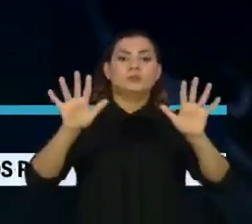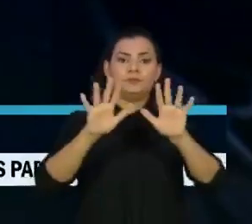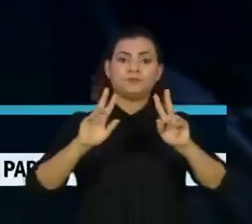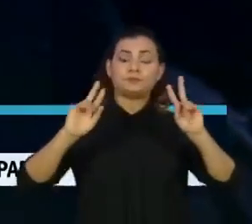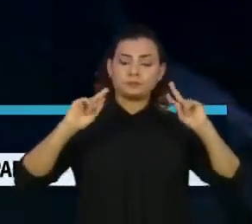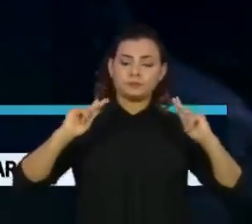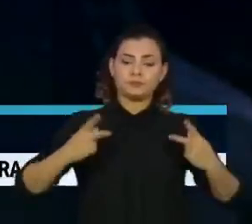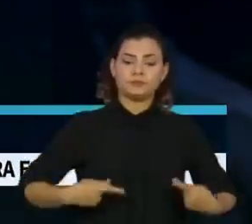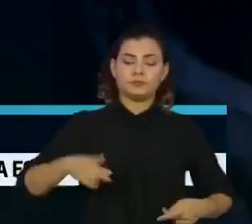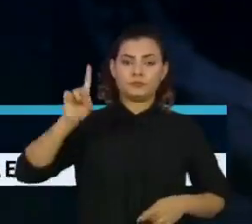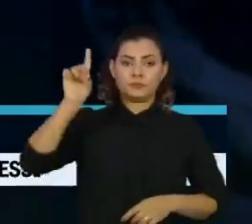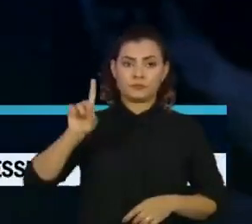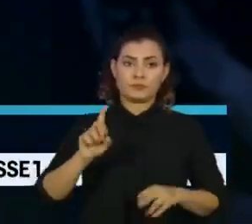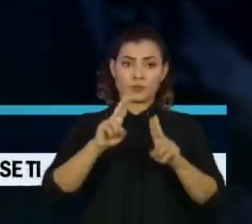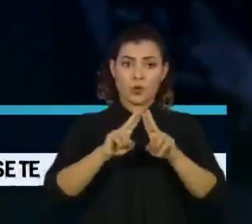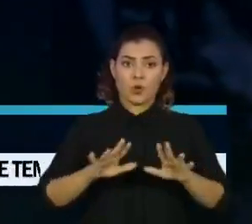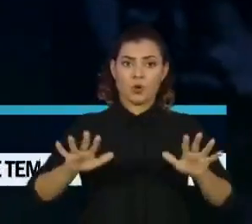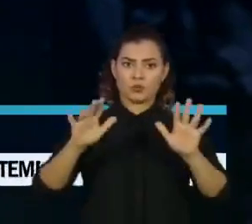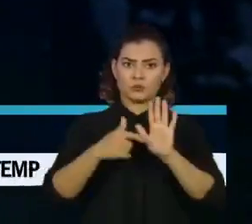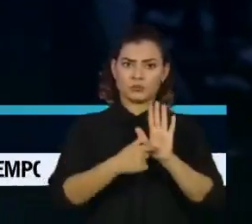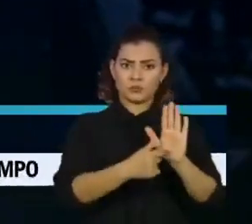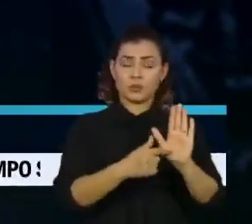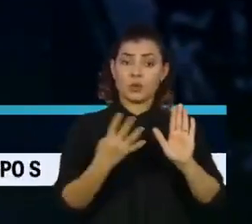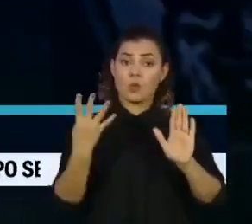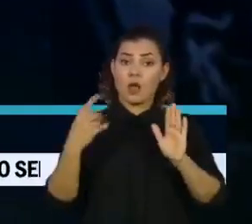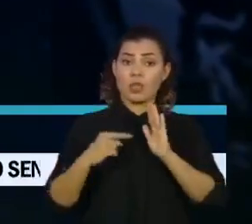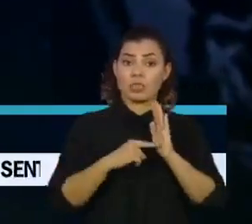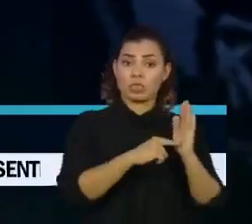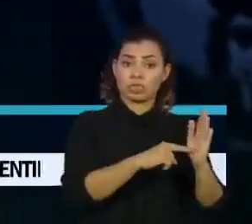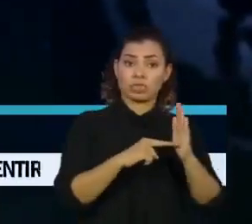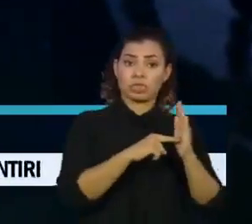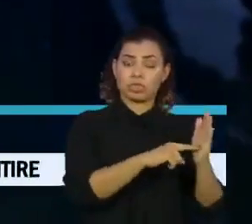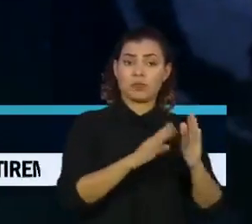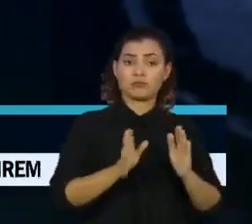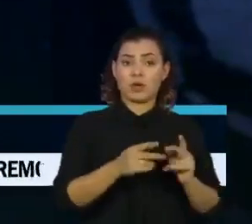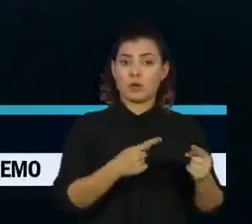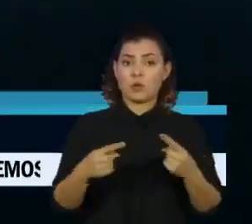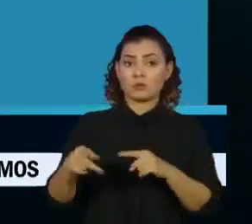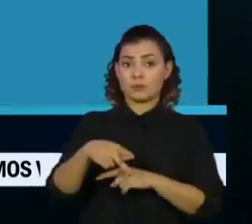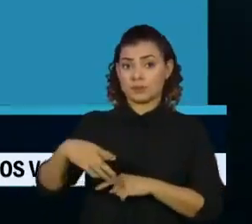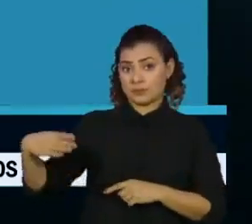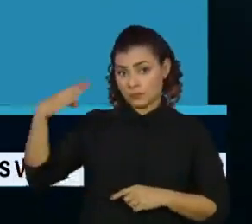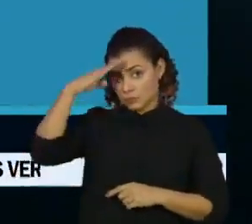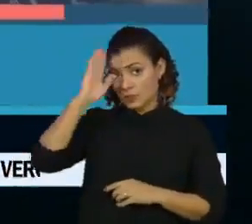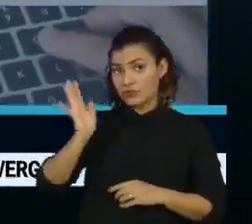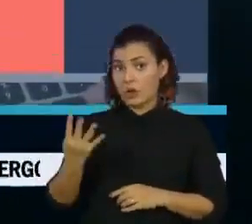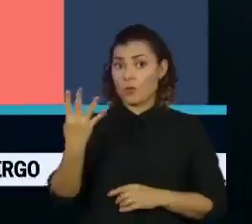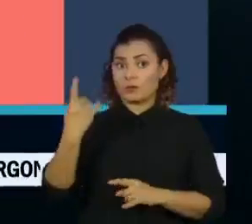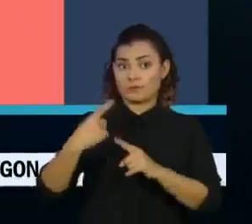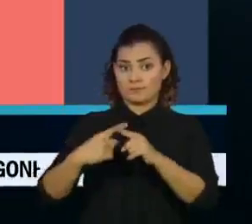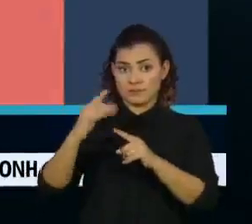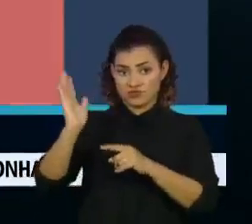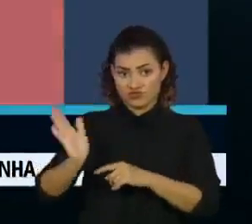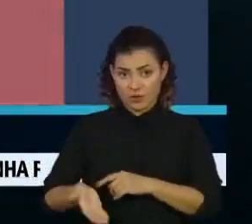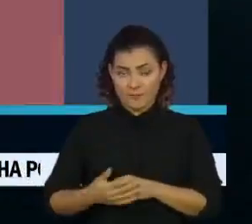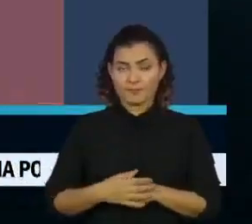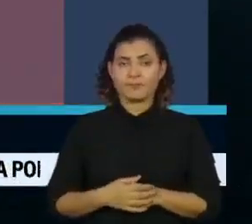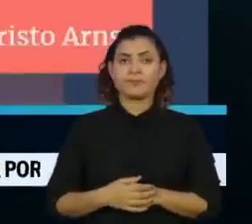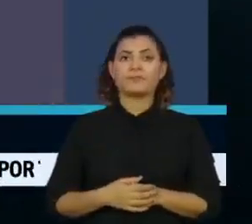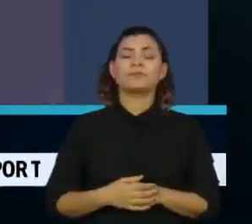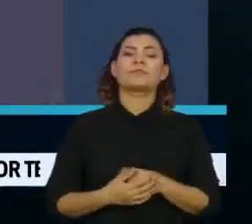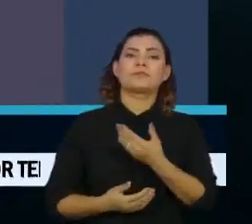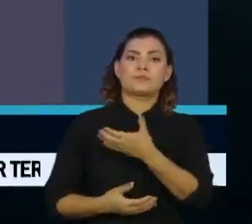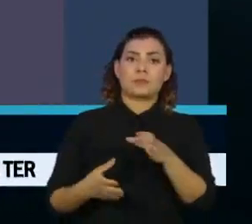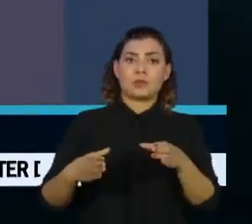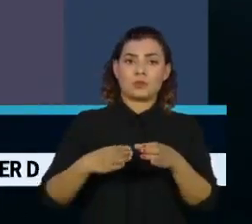ONU. Esta é a quarta denúncia em foro internacional contra o presidente Jair Bolsonaro. O manifesto foi elaborado pela